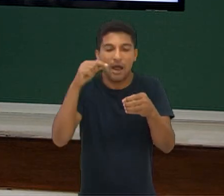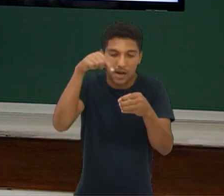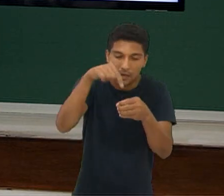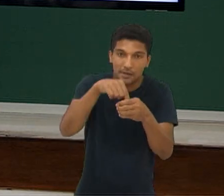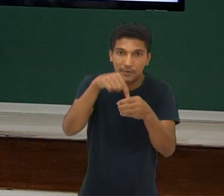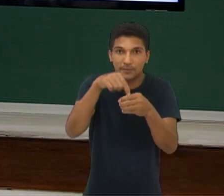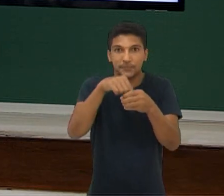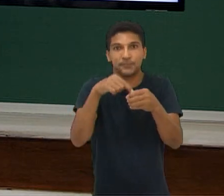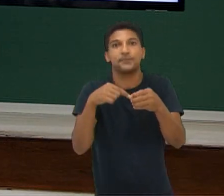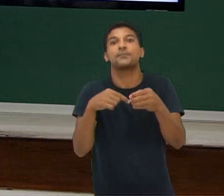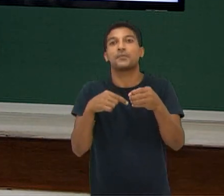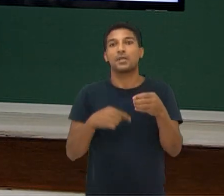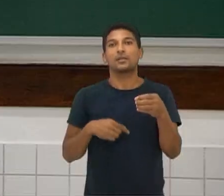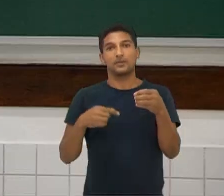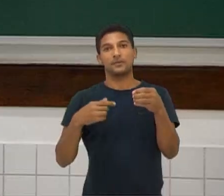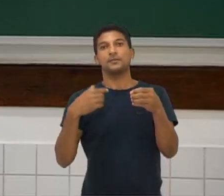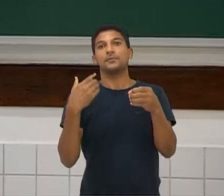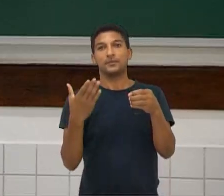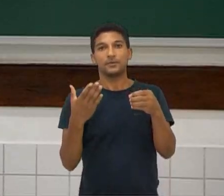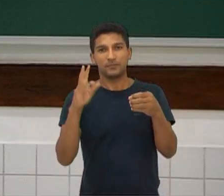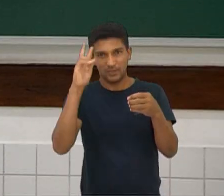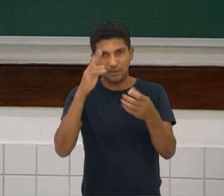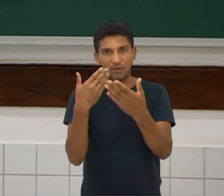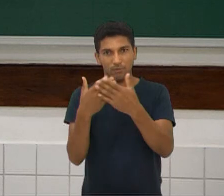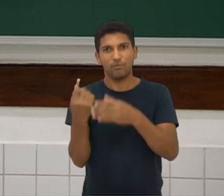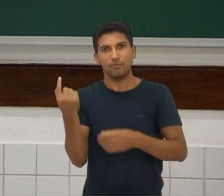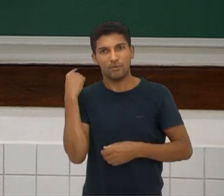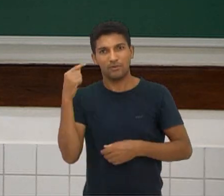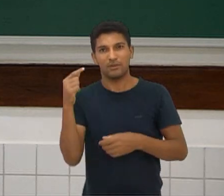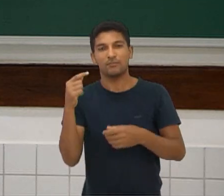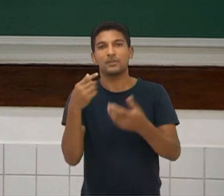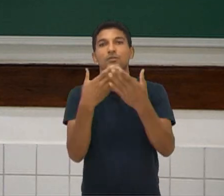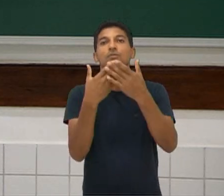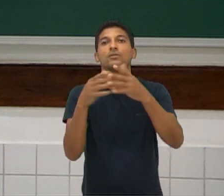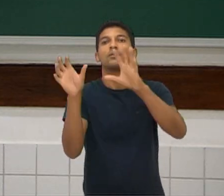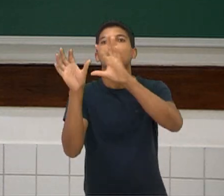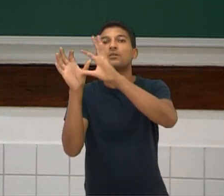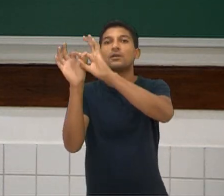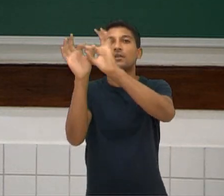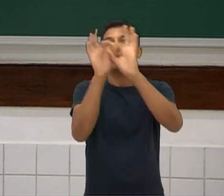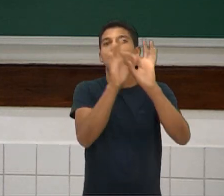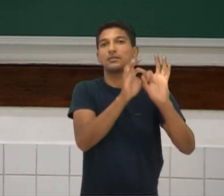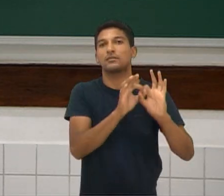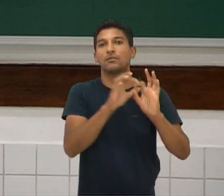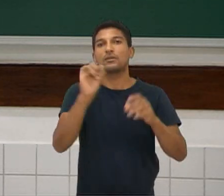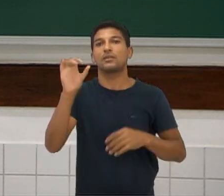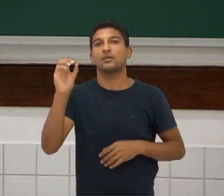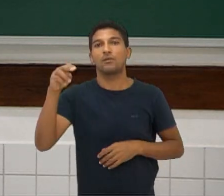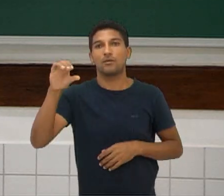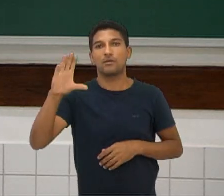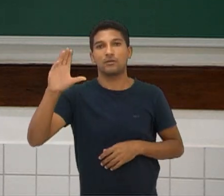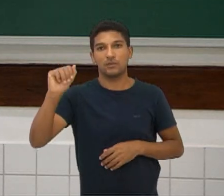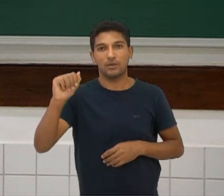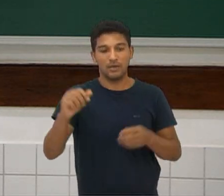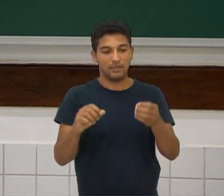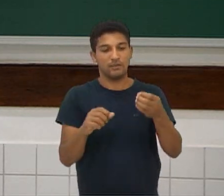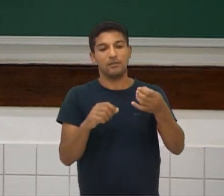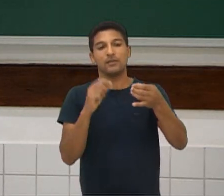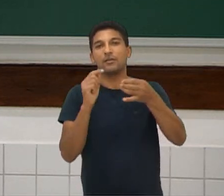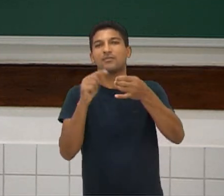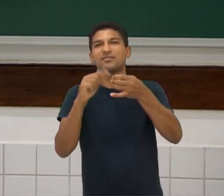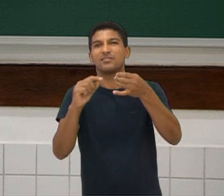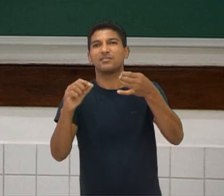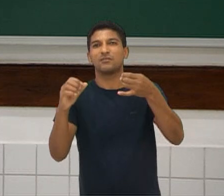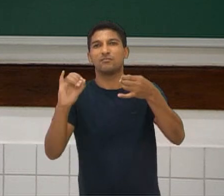nas aulas anteriores, certo? Lembra lá, a gente viu ligação iônica, nós vimos ligação covalente, nós vimos ligação